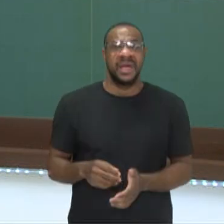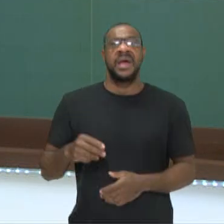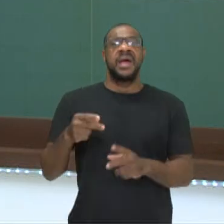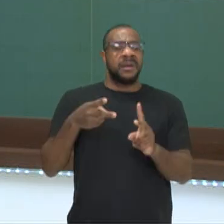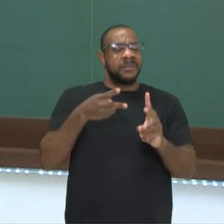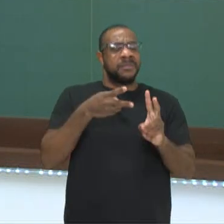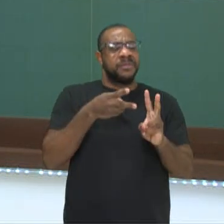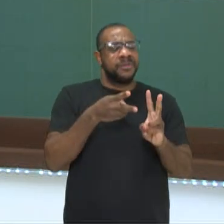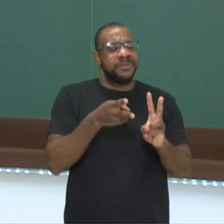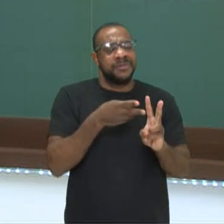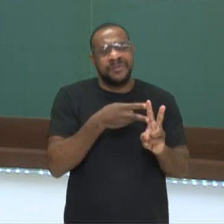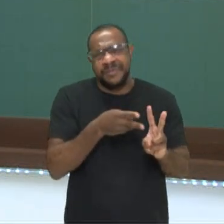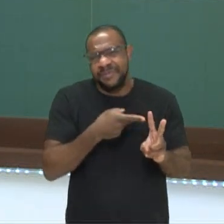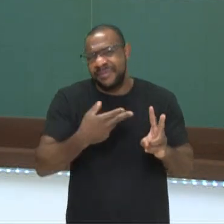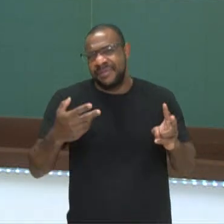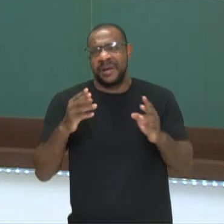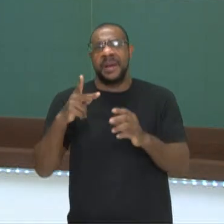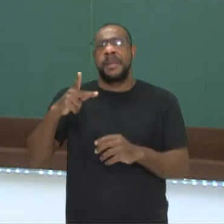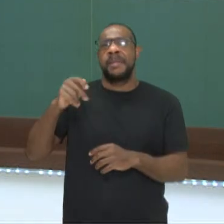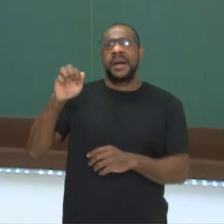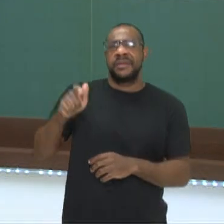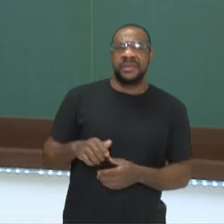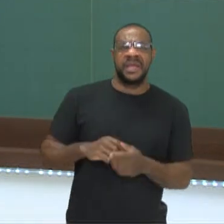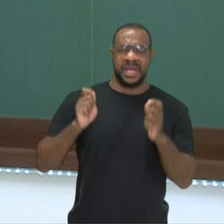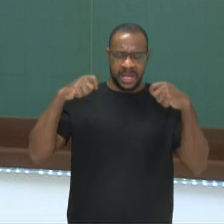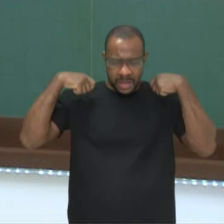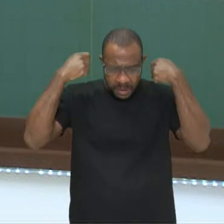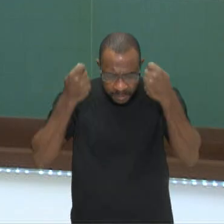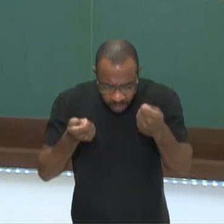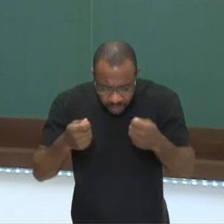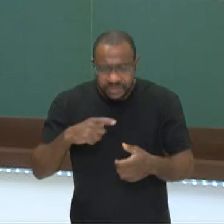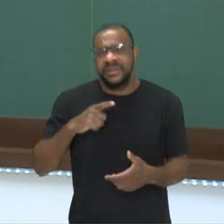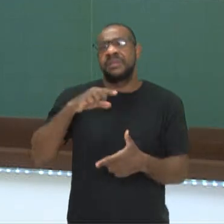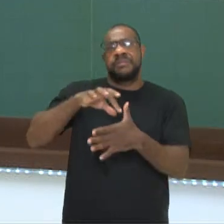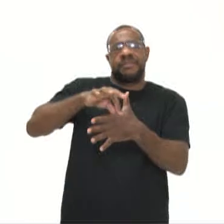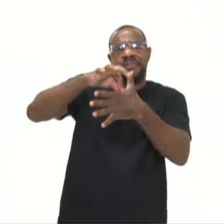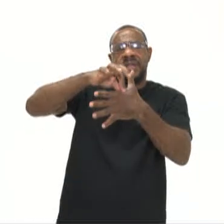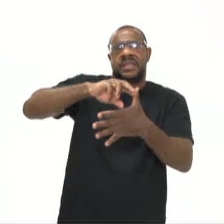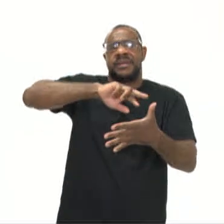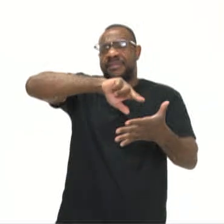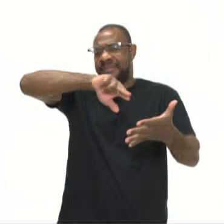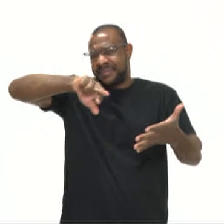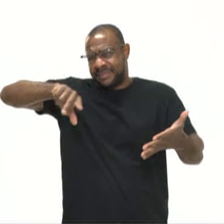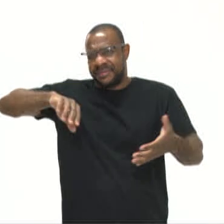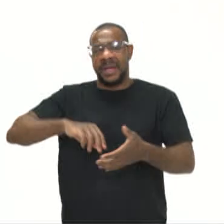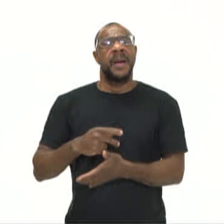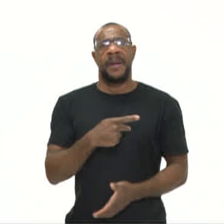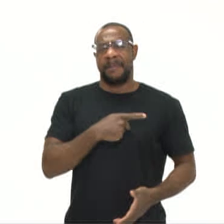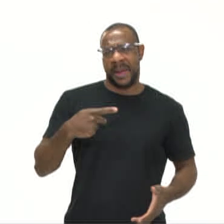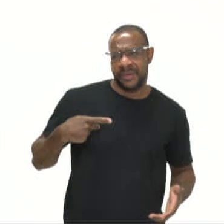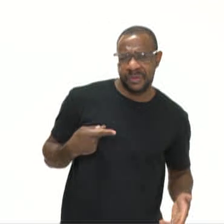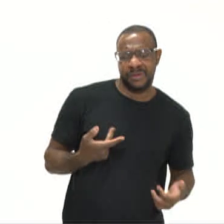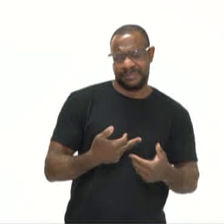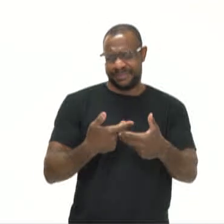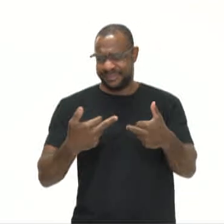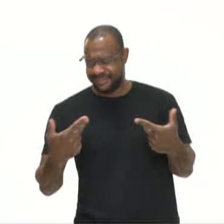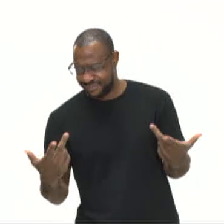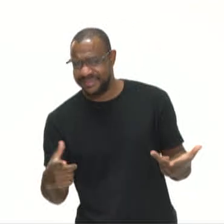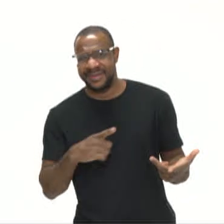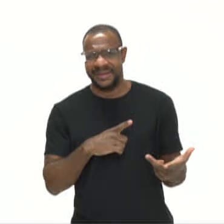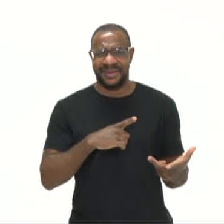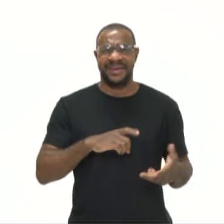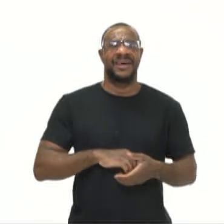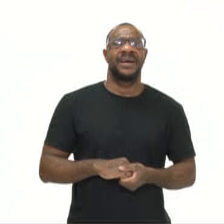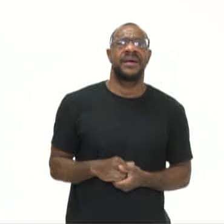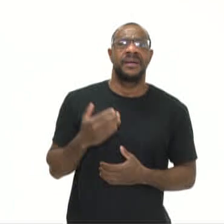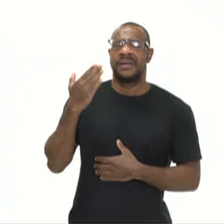de santo, monge, enfim, cada líder religioso tem essa função. Todos guiam os rituais, interpretam as escrituras sagradas